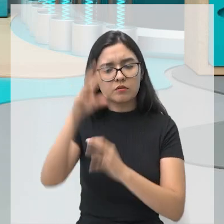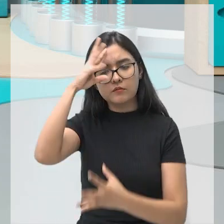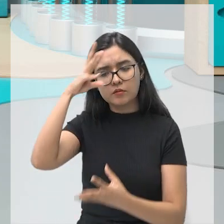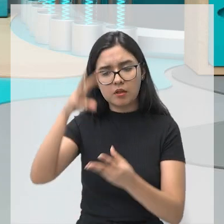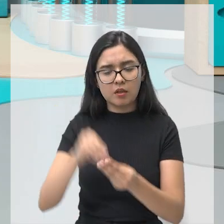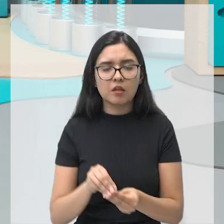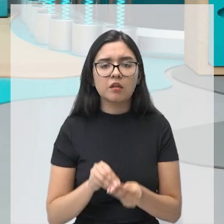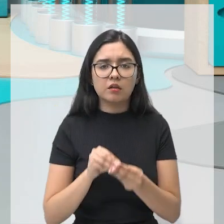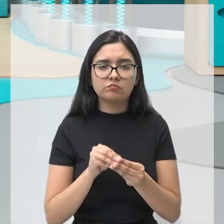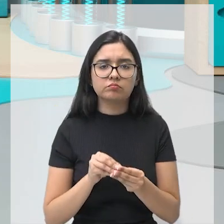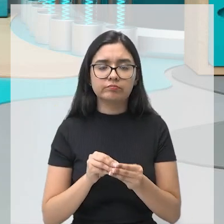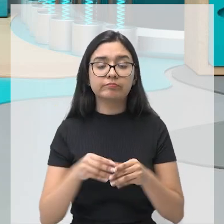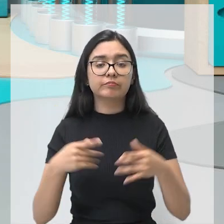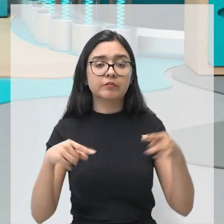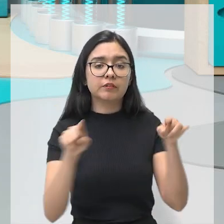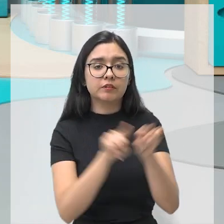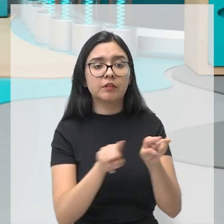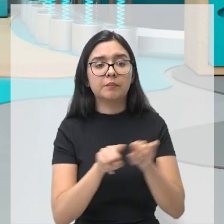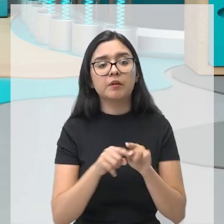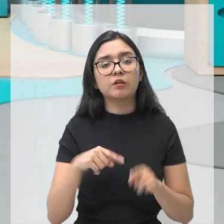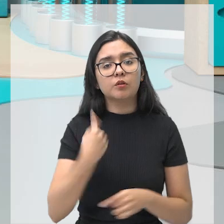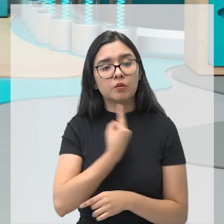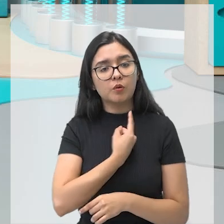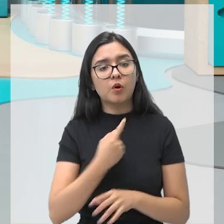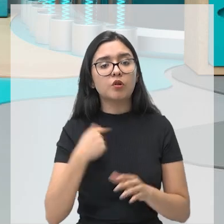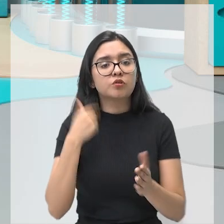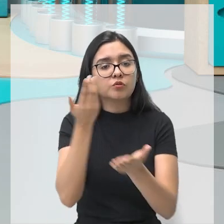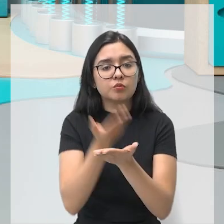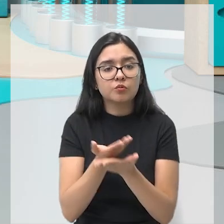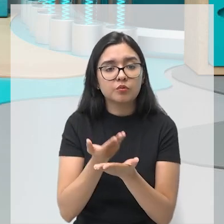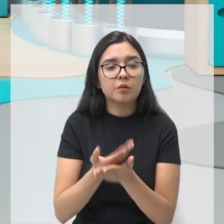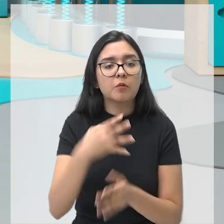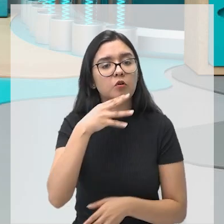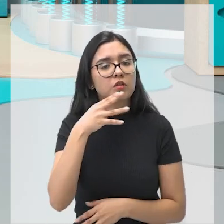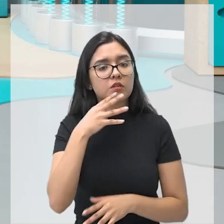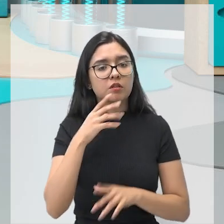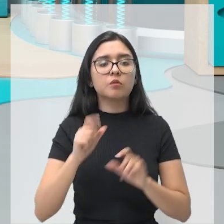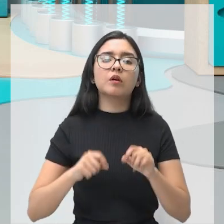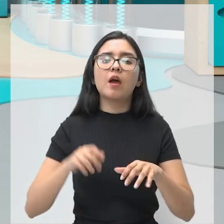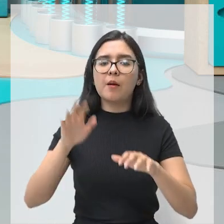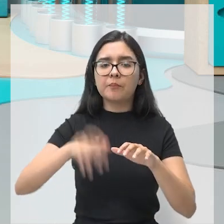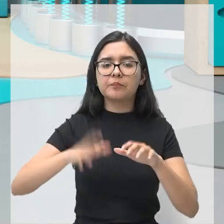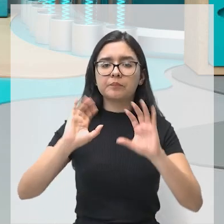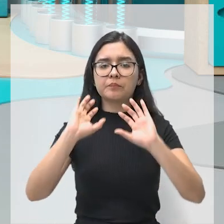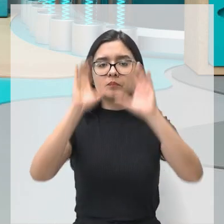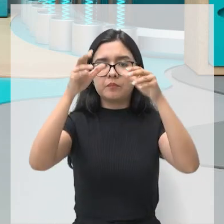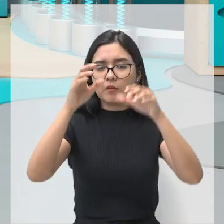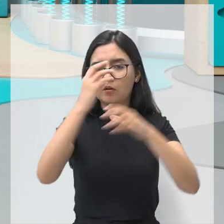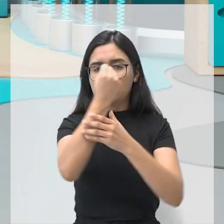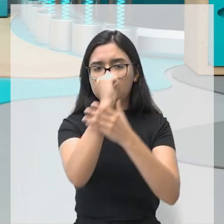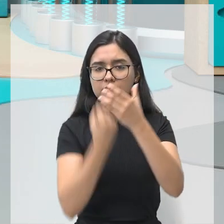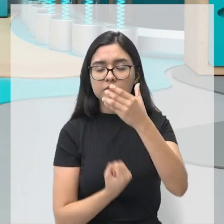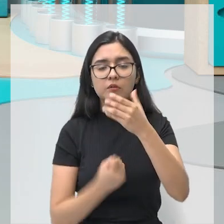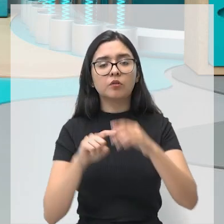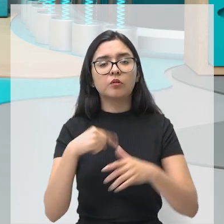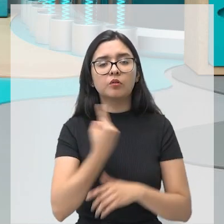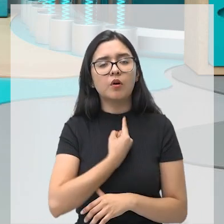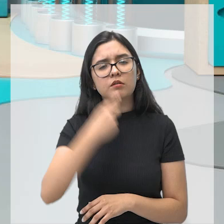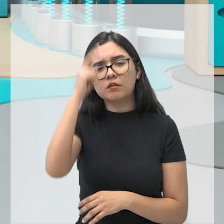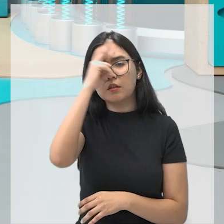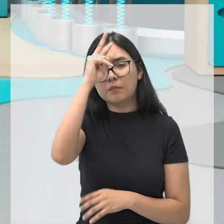mais robusta, né? E nós conhecemos o basquete, olha só, ou o basquetebol. Para a gente relembrar um pouquinho,